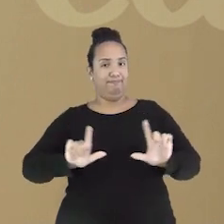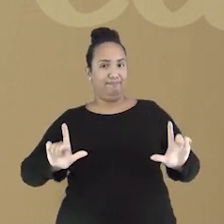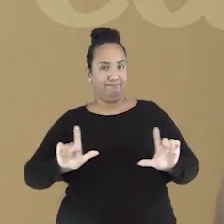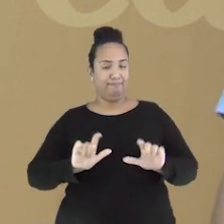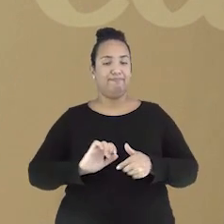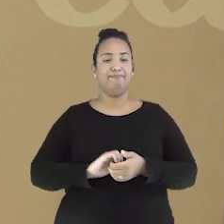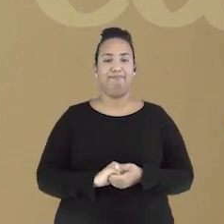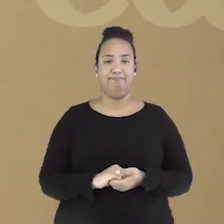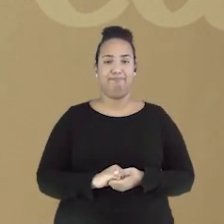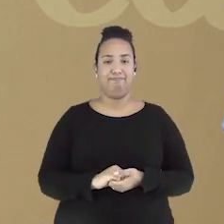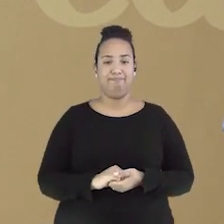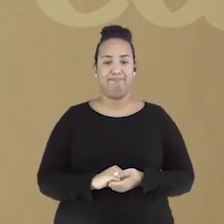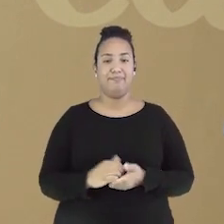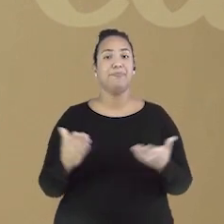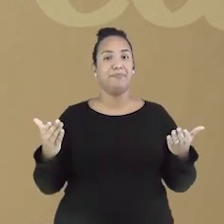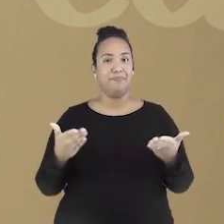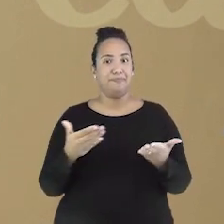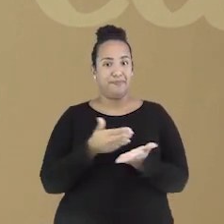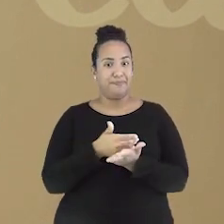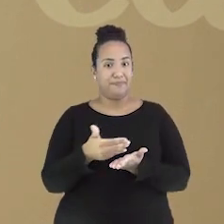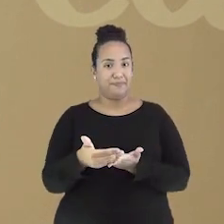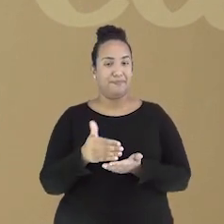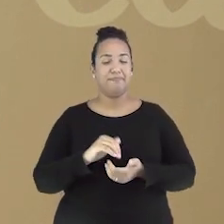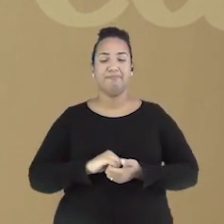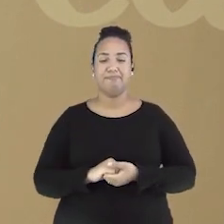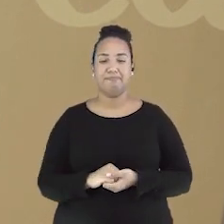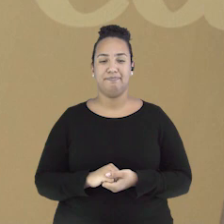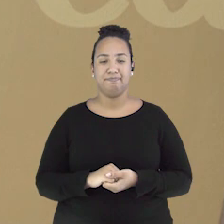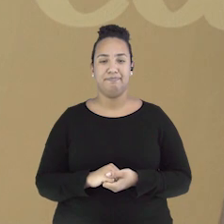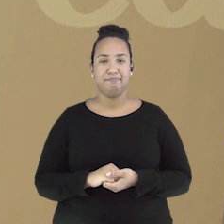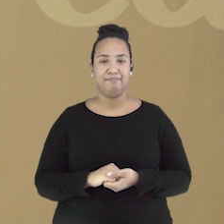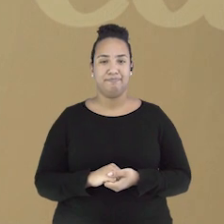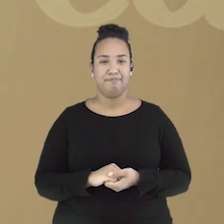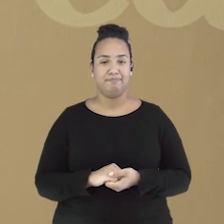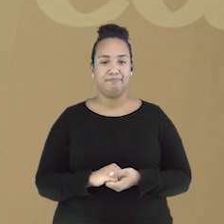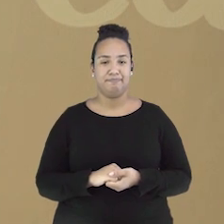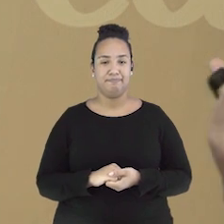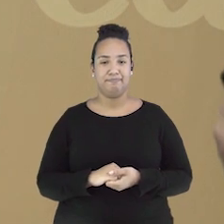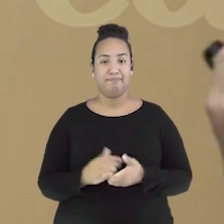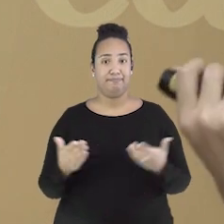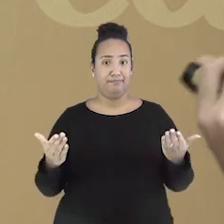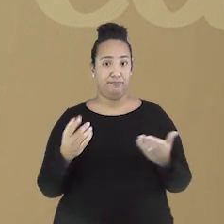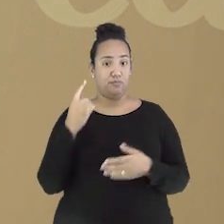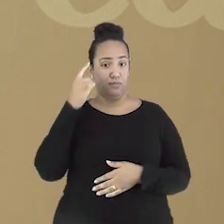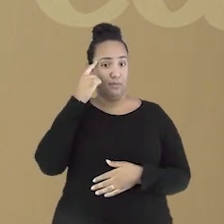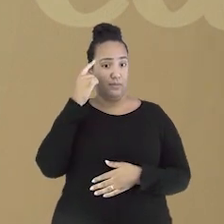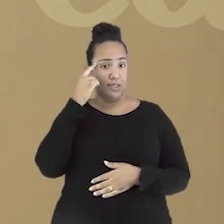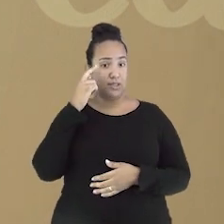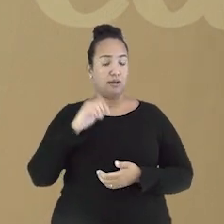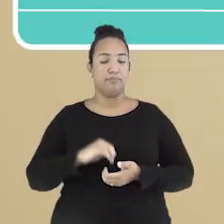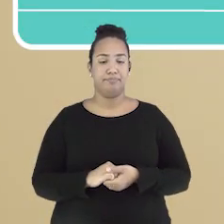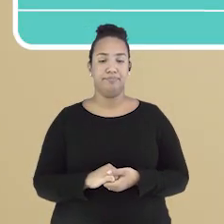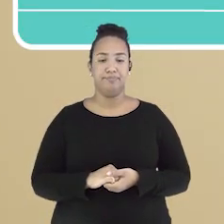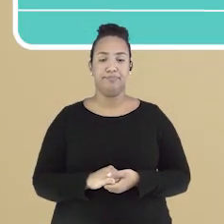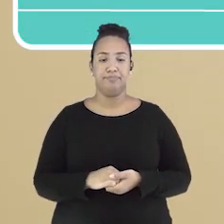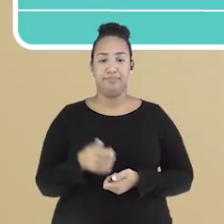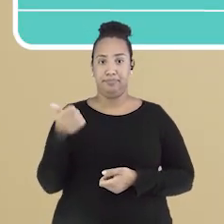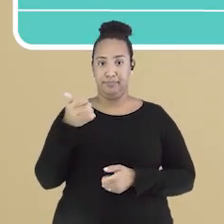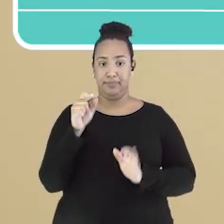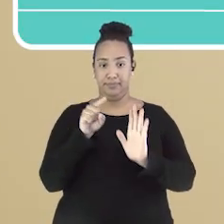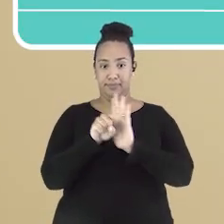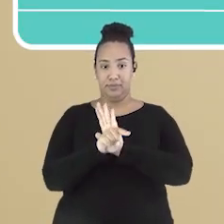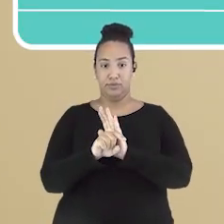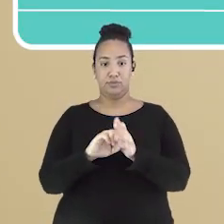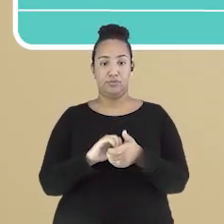que aparece aí na sua tela. Agora sim, vamos lá? Vamos pensar juntos nessas questões. Questão